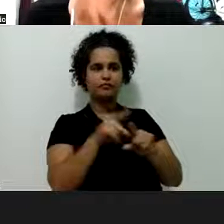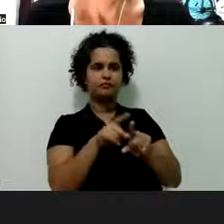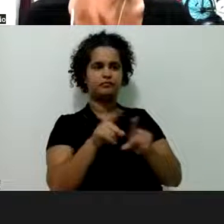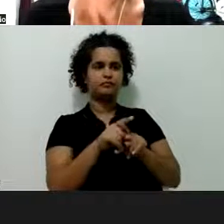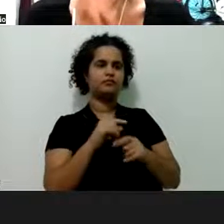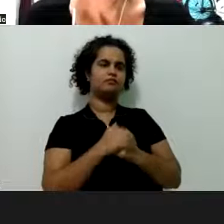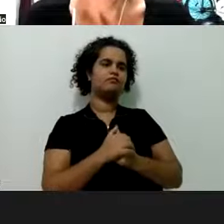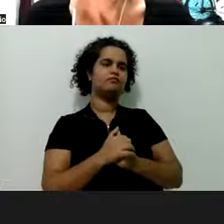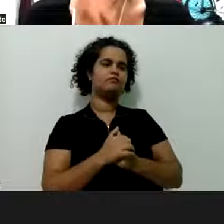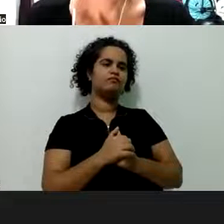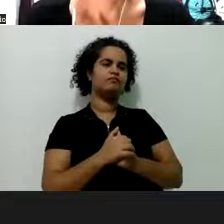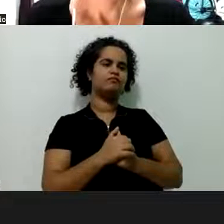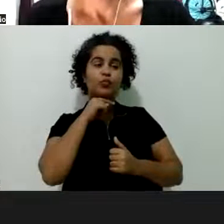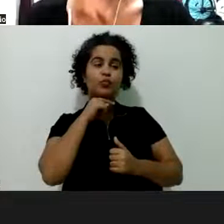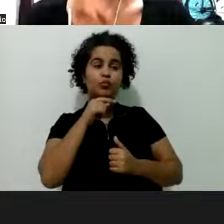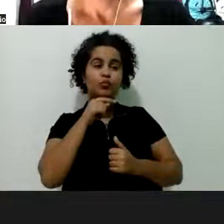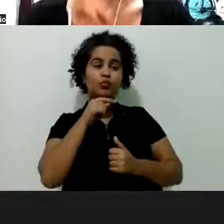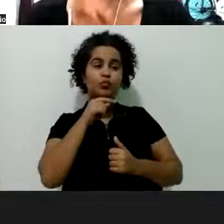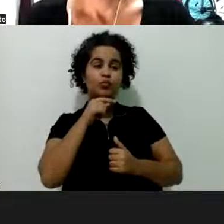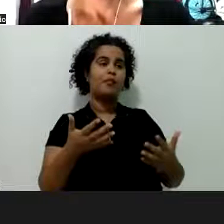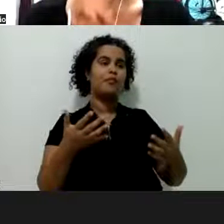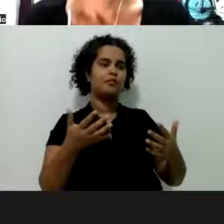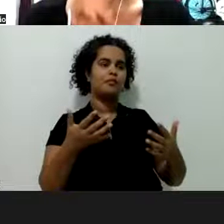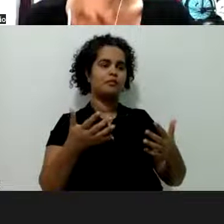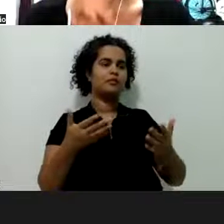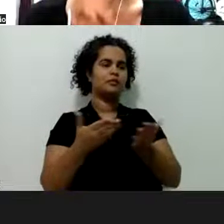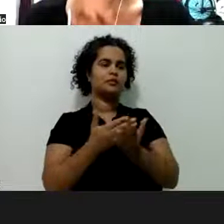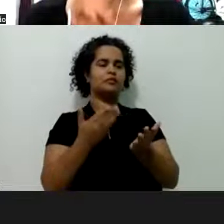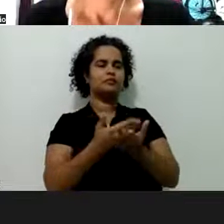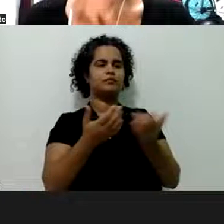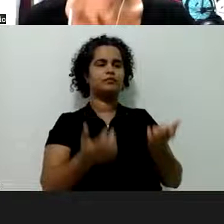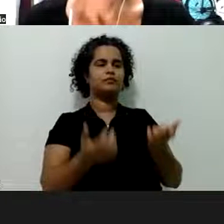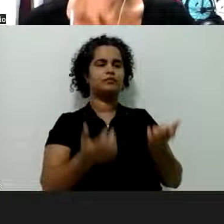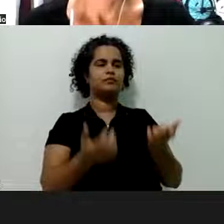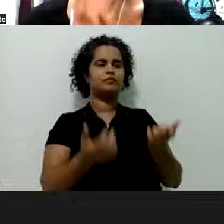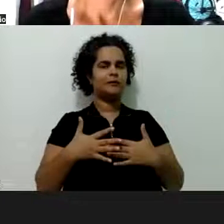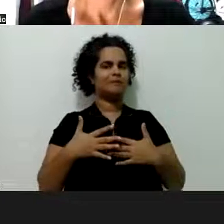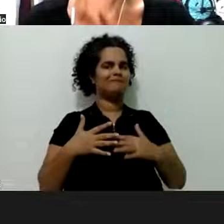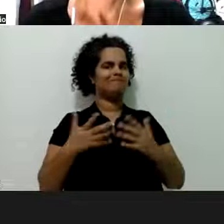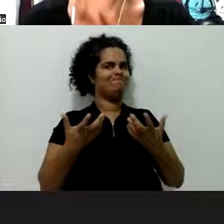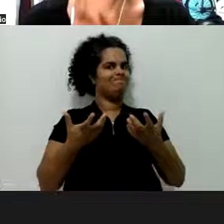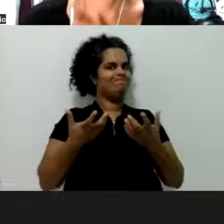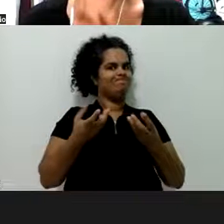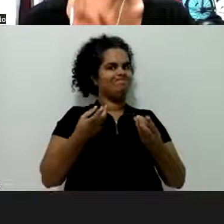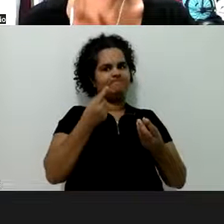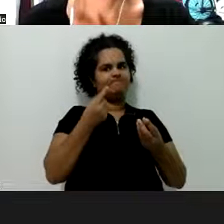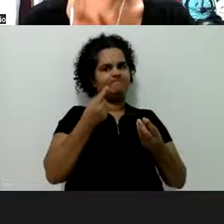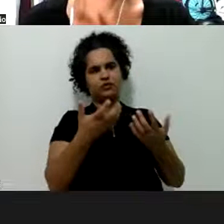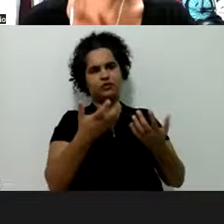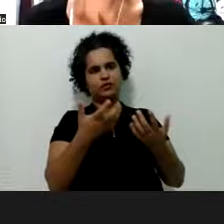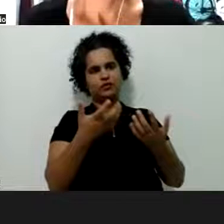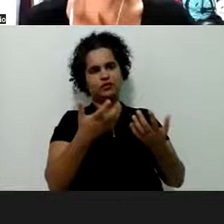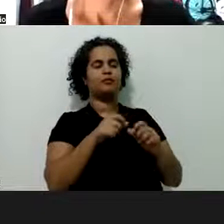fica um pouquinho a minha dúvida, assim, no livro é pontuado, inclusive, que houve uma resistência de projeto na região do Bexiga,